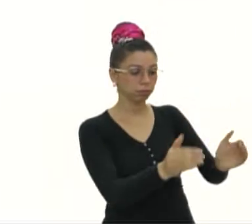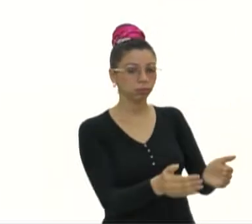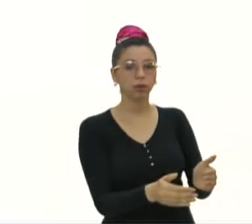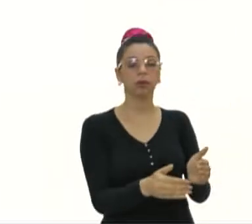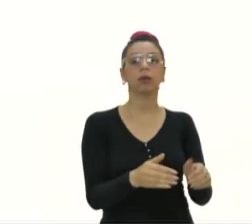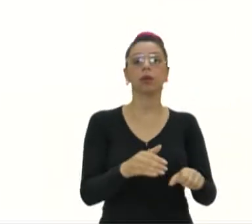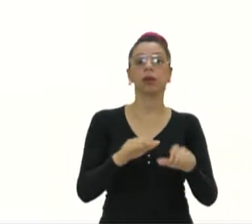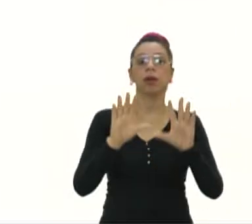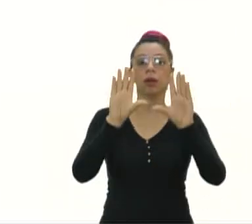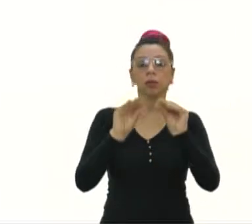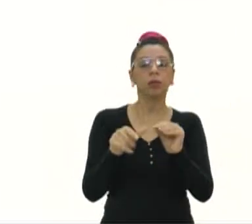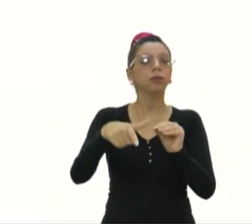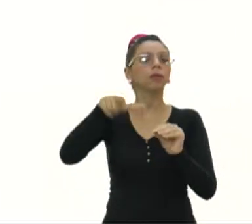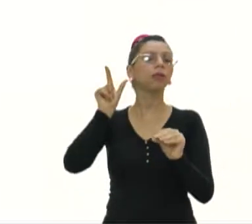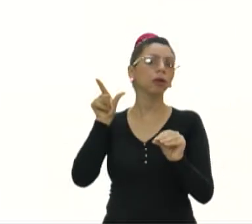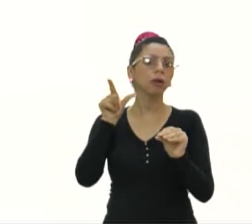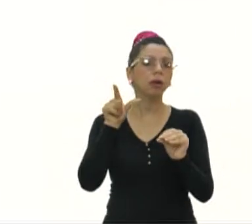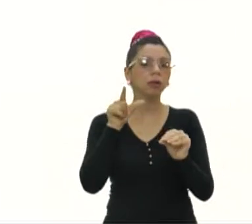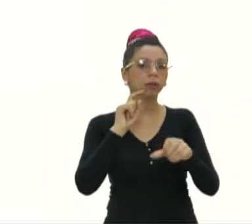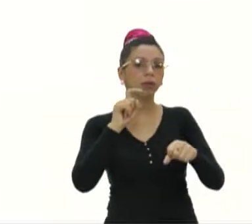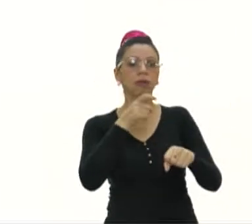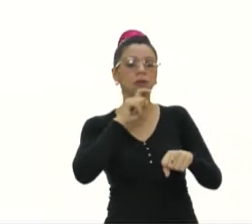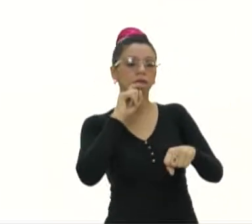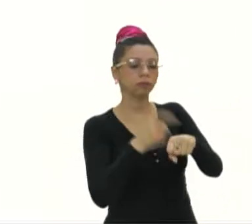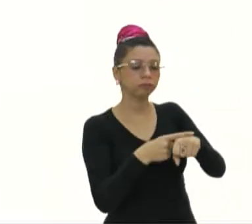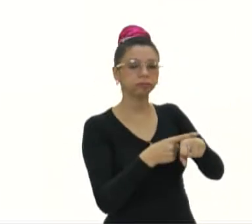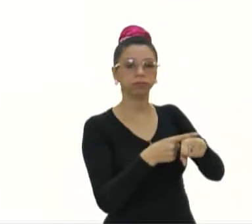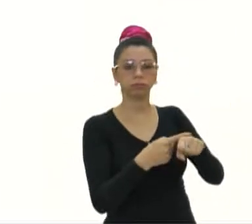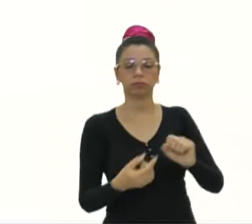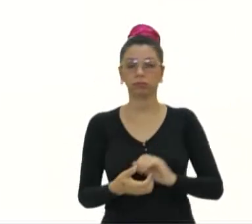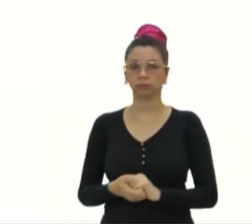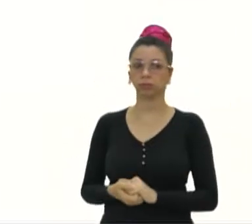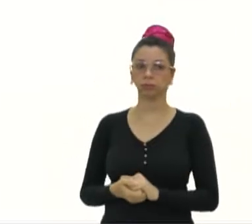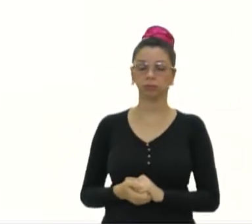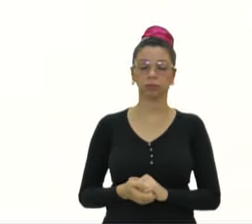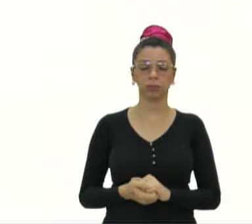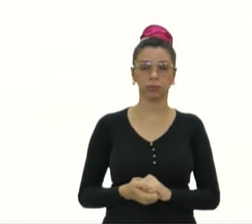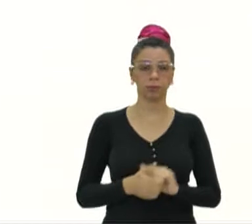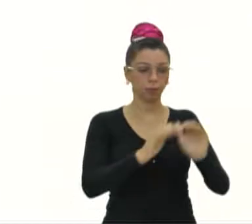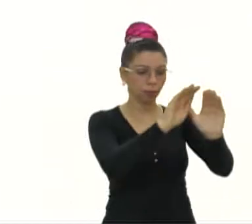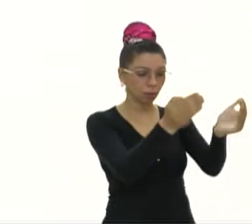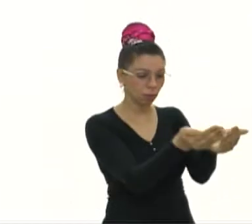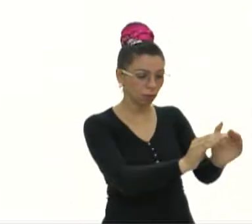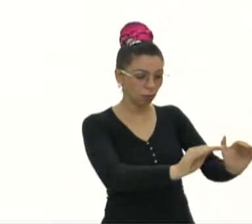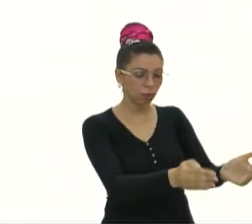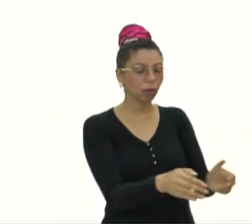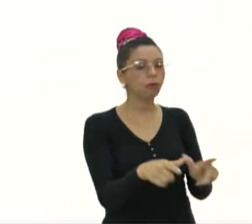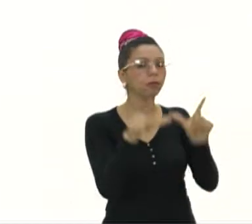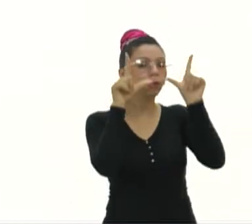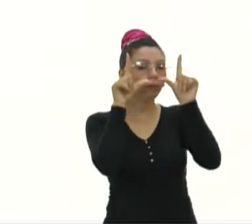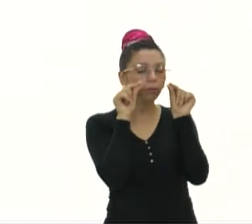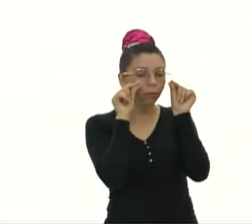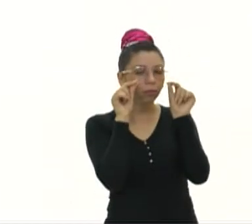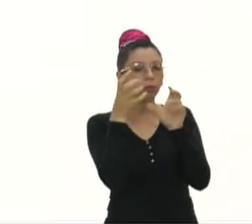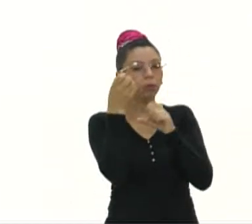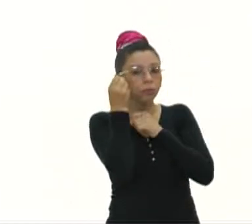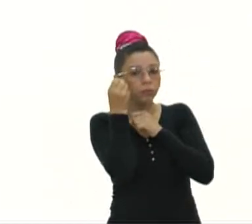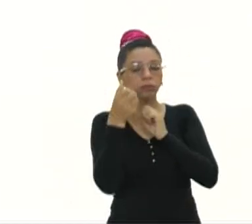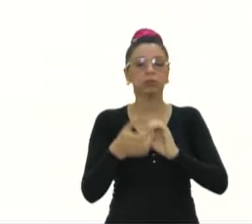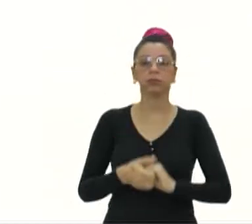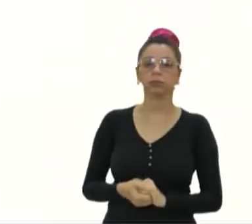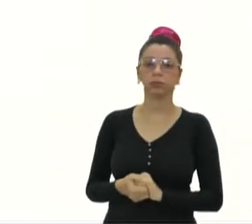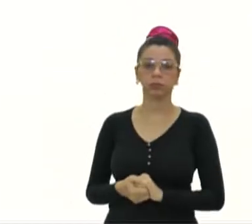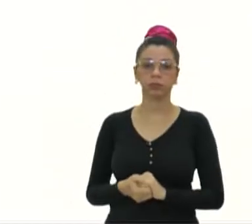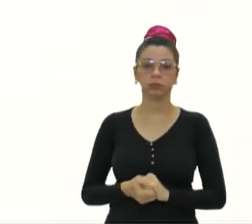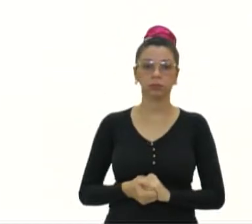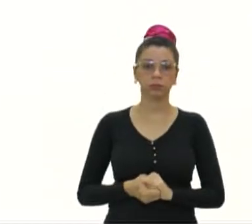anterior. B. The snow guns were sleeping. Os bonecos de neve estavam dormindo. E C. Calvin